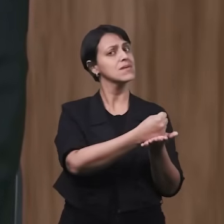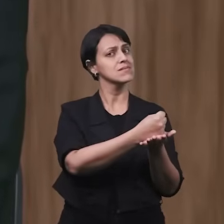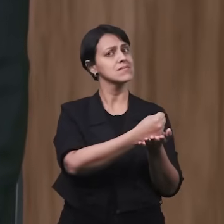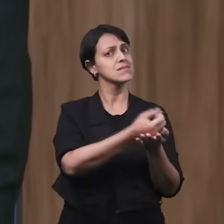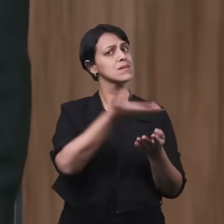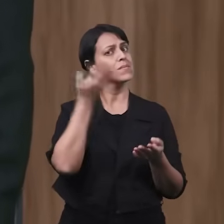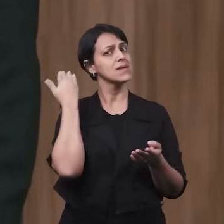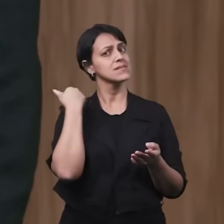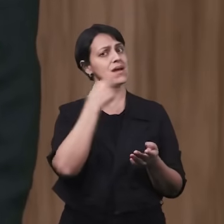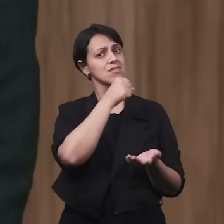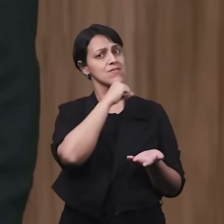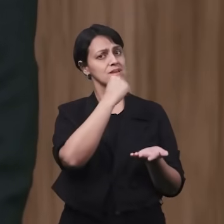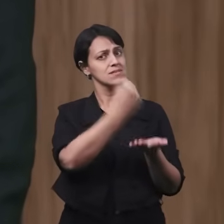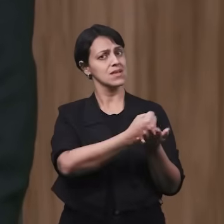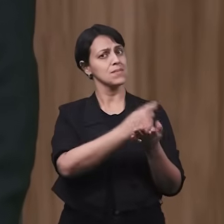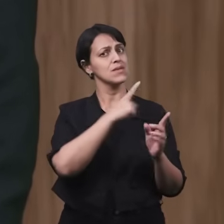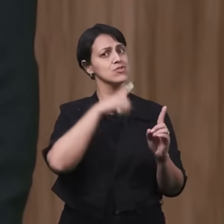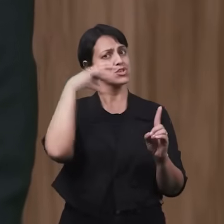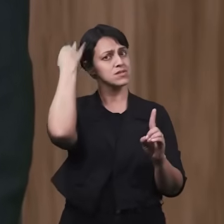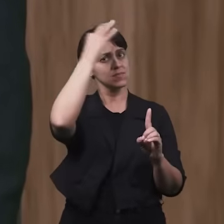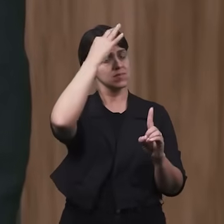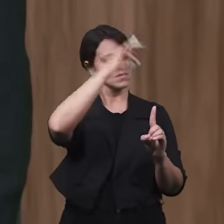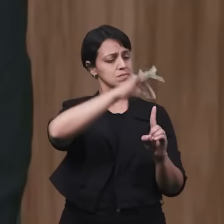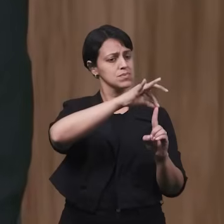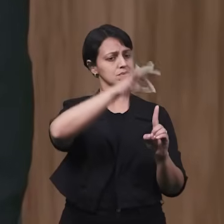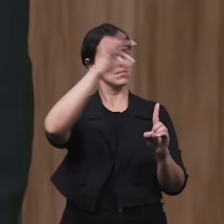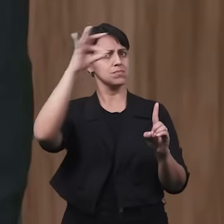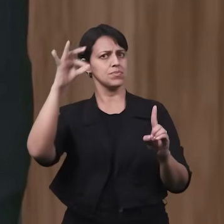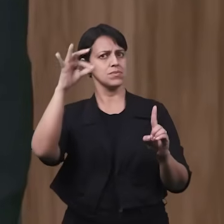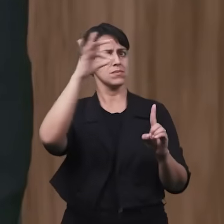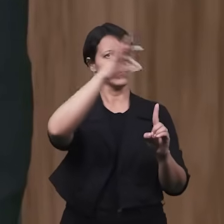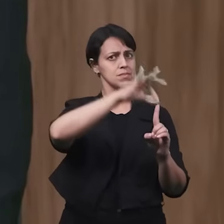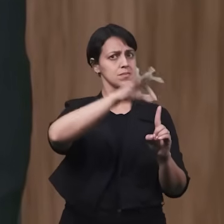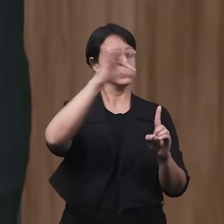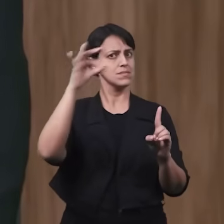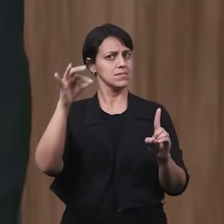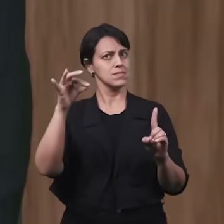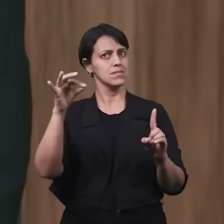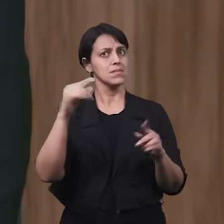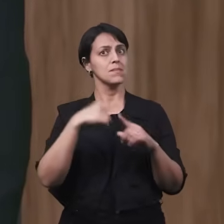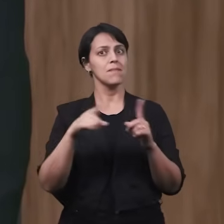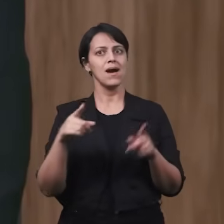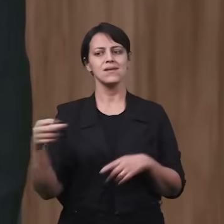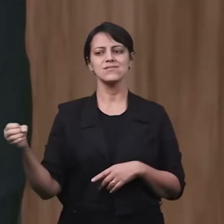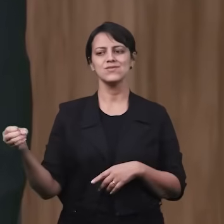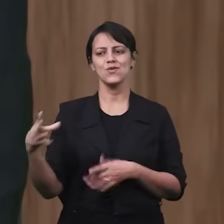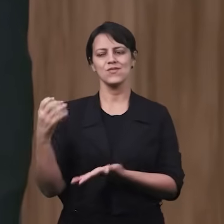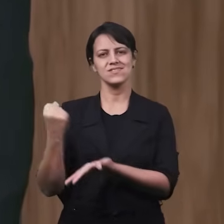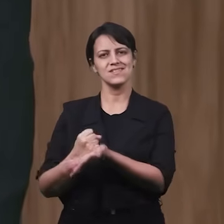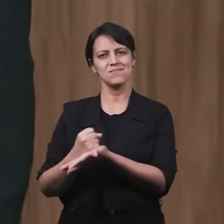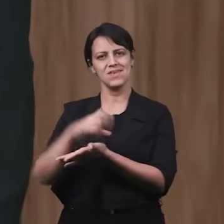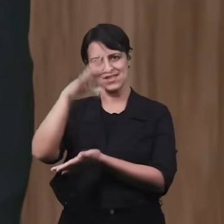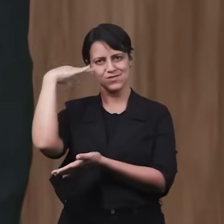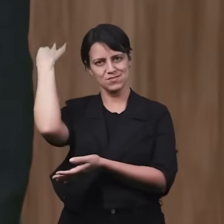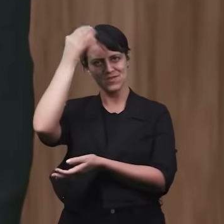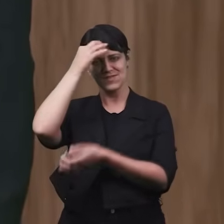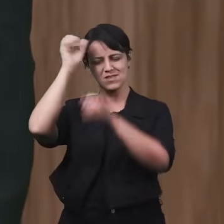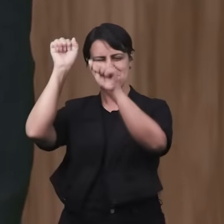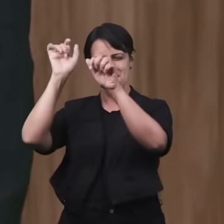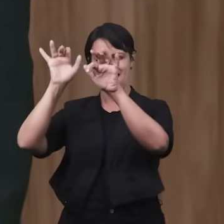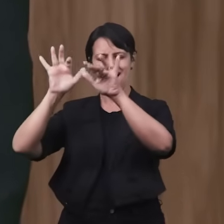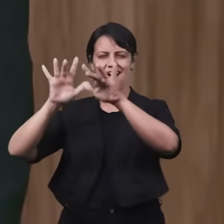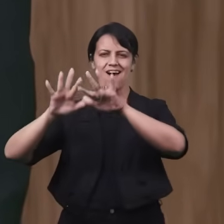tirado por causa da aliança, a velha aliança. Mas o Novo Testamento, o Espírito Santo é derramado. E o